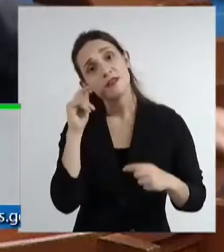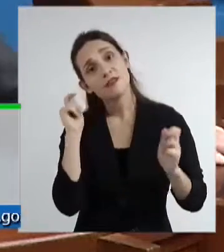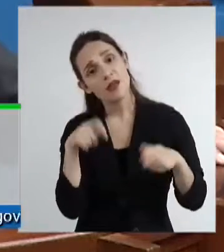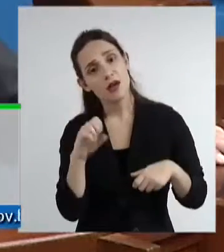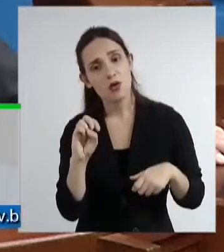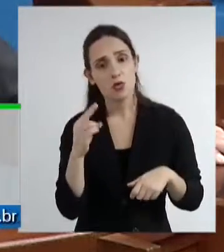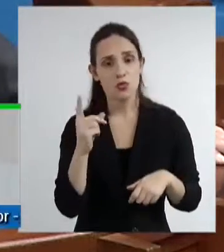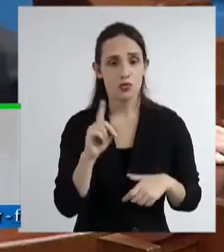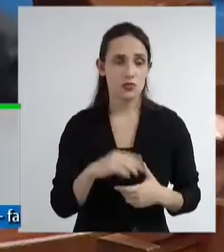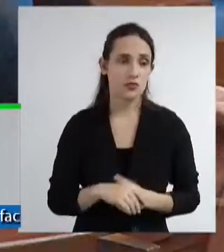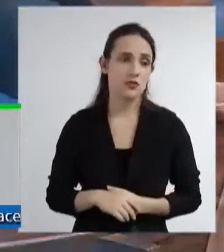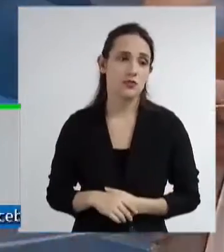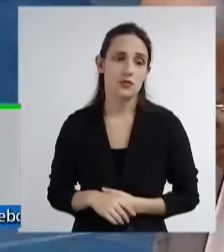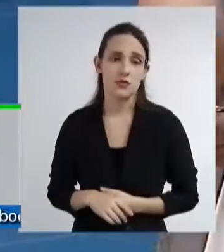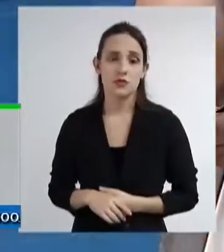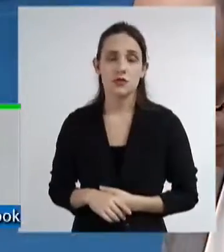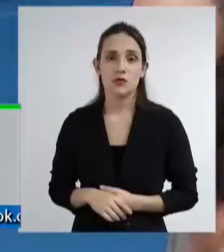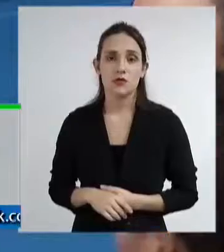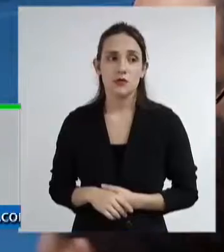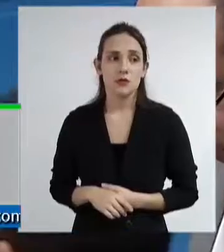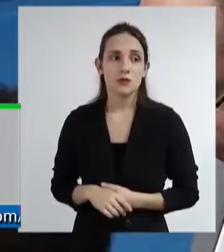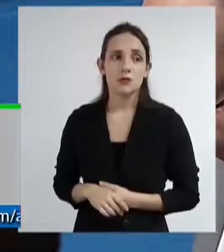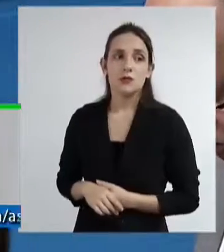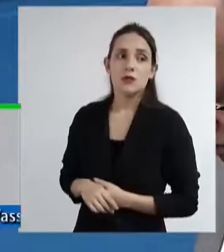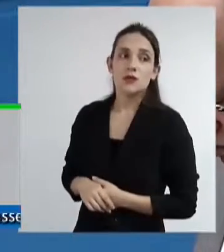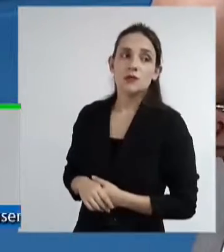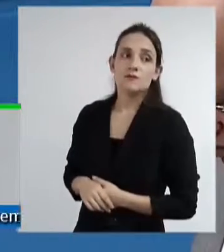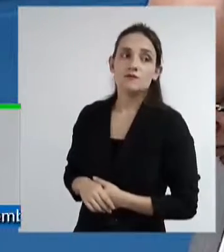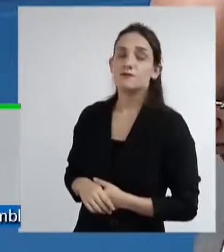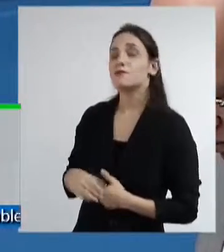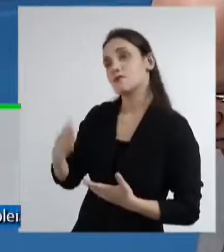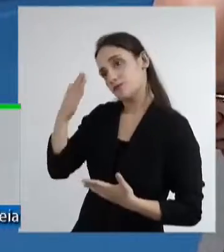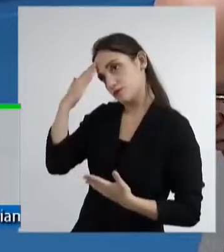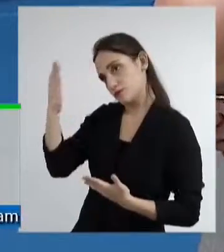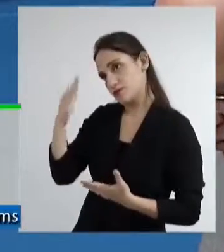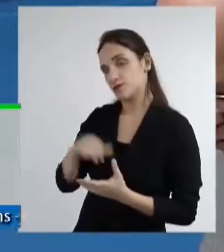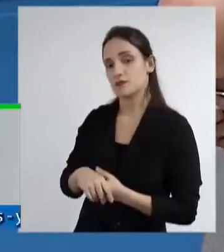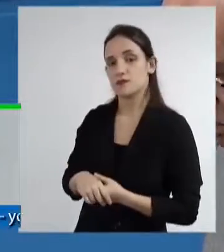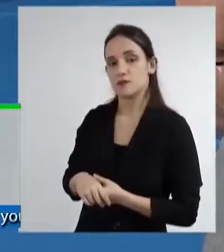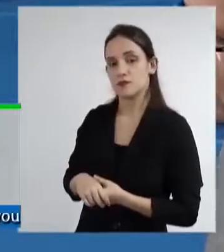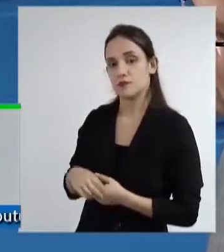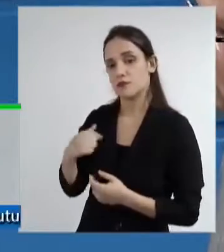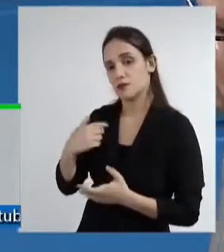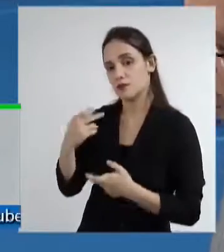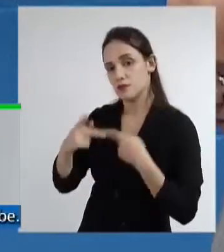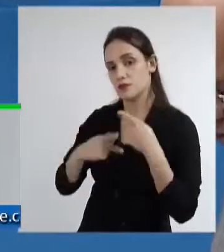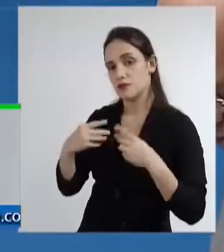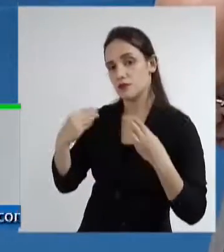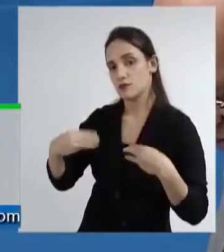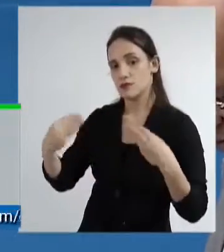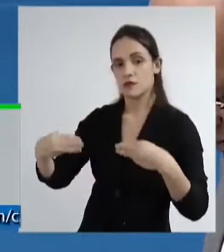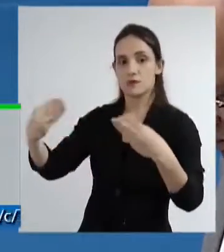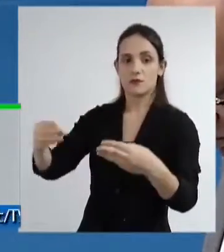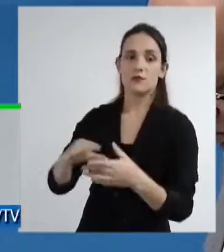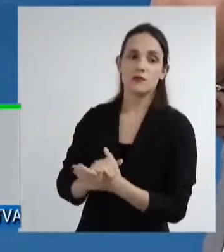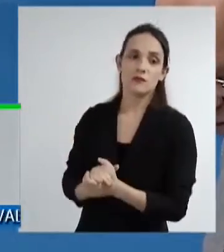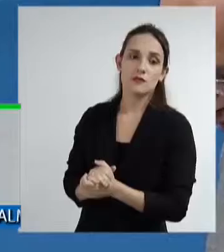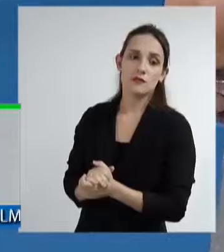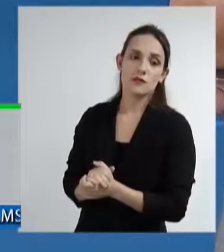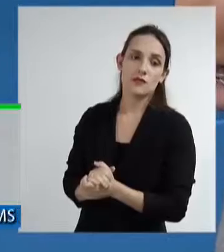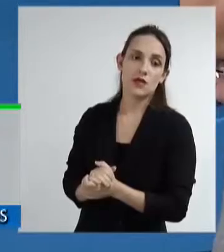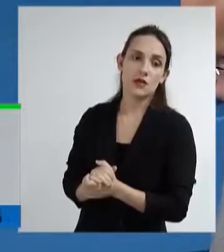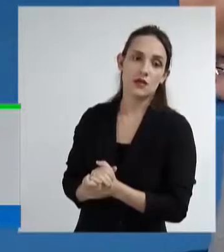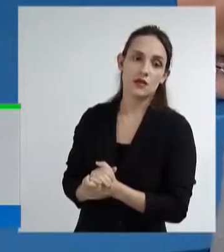contra. Com a palavra, deputado Contar. Obrigado pela parte. Até porque o ministro, na verdade, não foram só